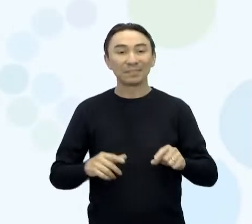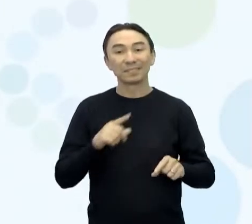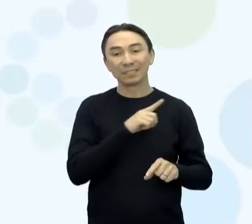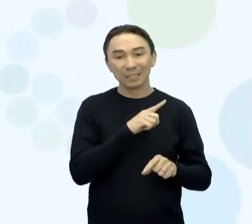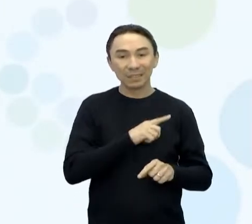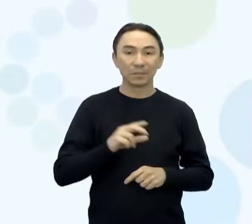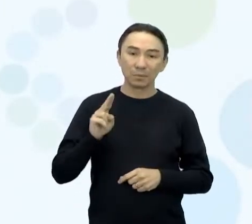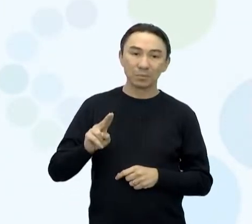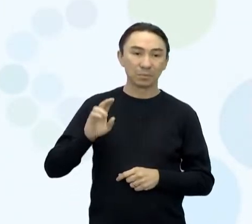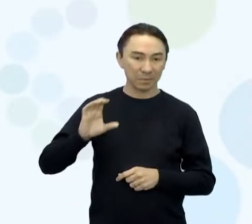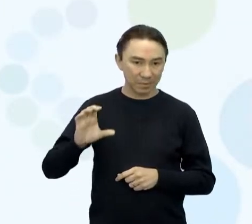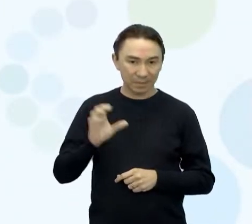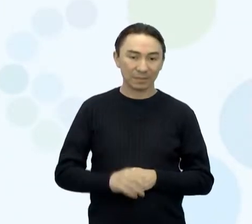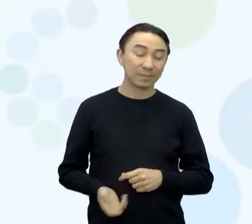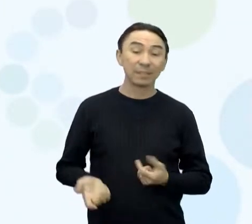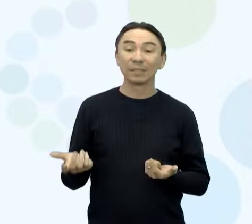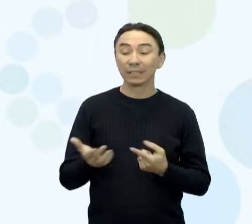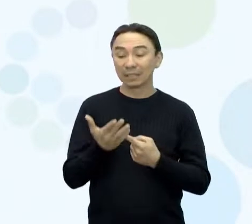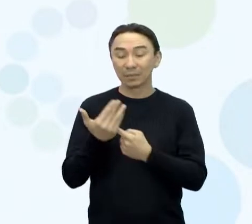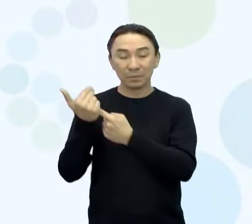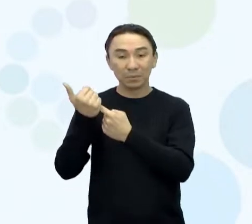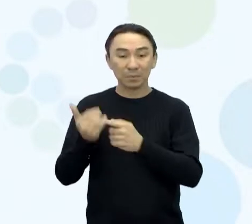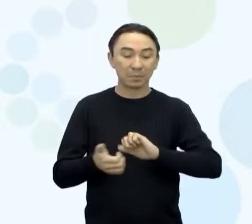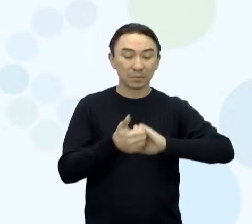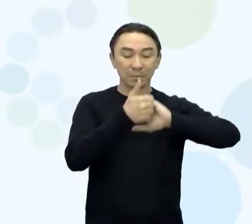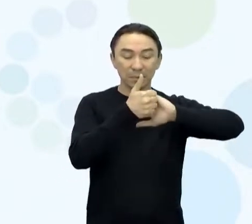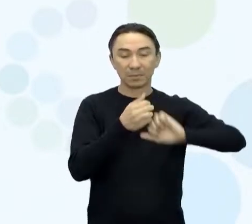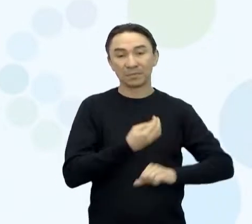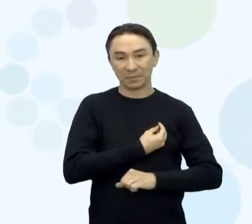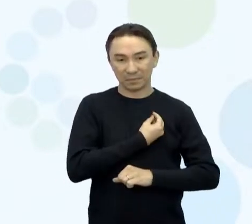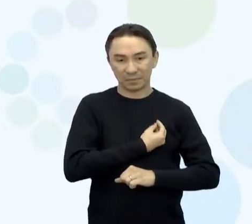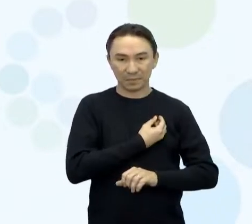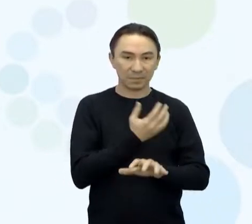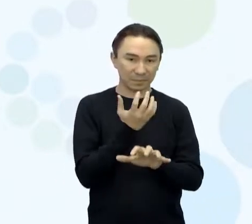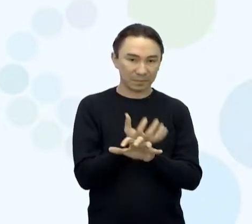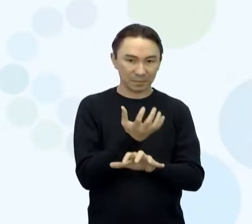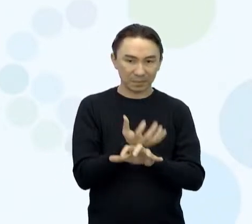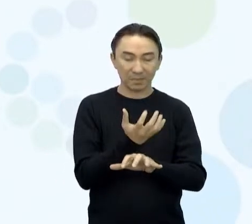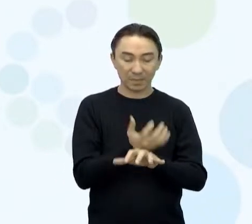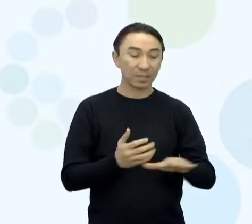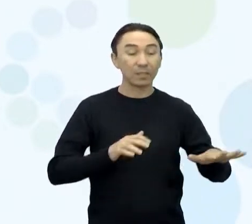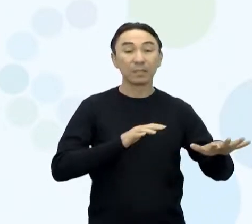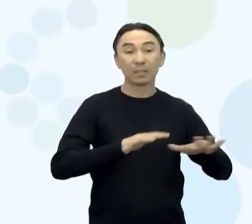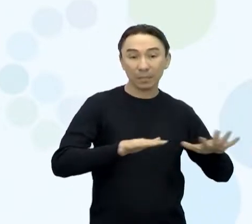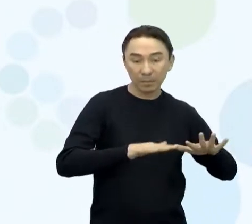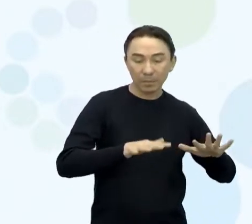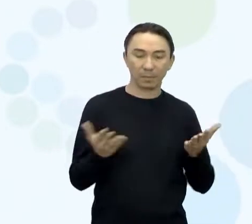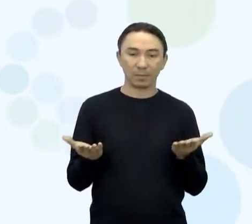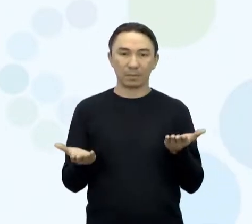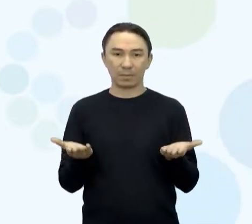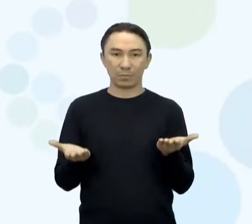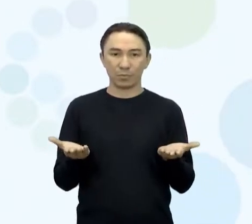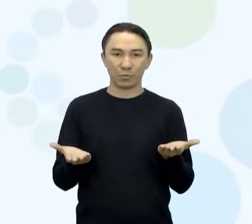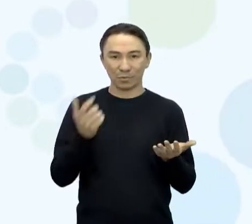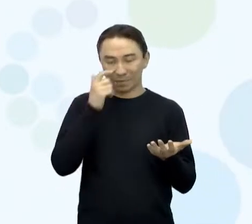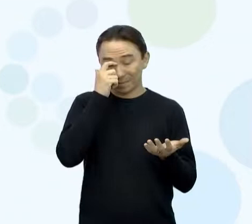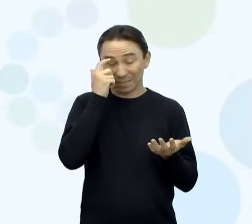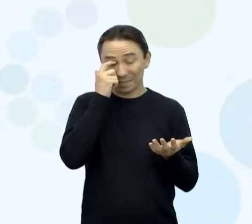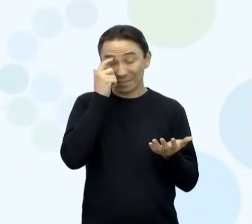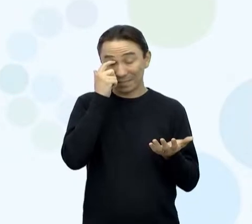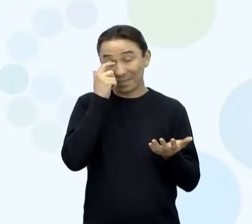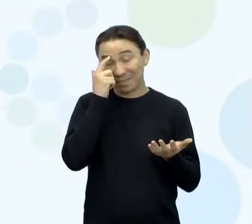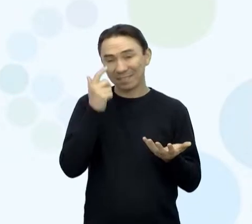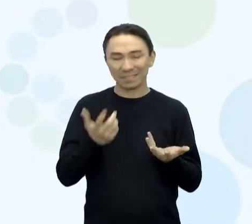Tecnologia e Qualidade de Vida, não é verdade? E aqui o nosso componente, então, Dinâmica e Equilíbrio, que não por acaso tem aí